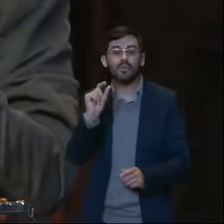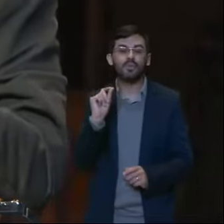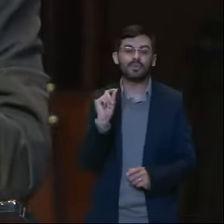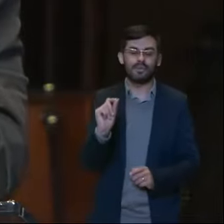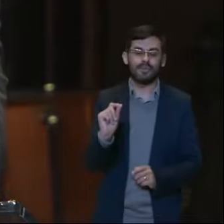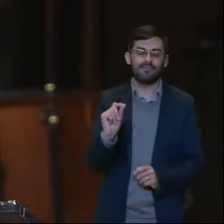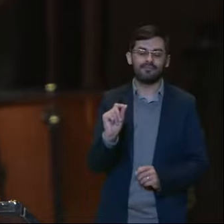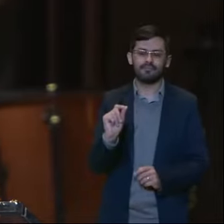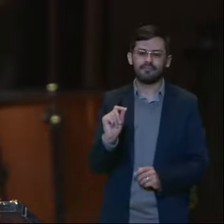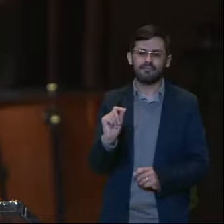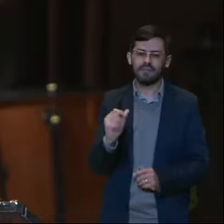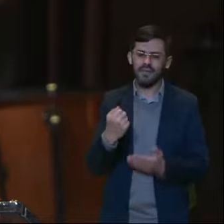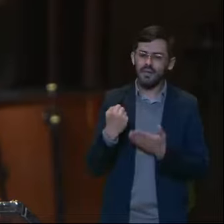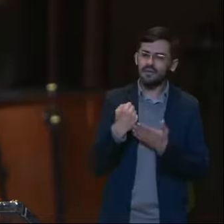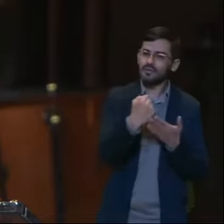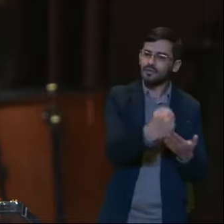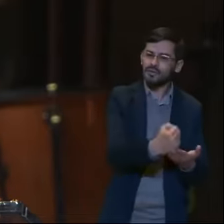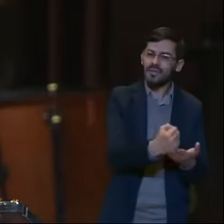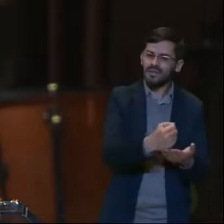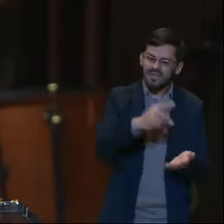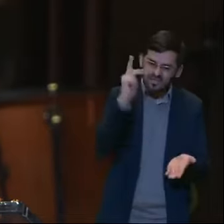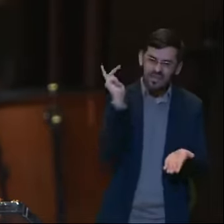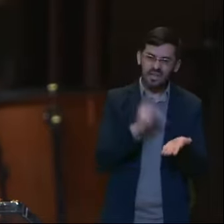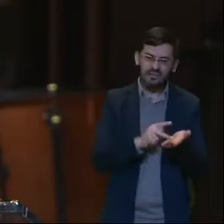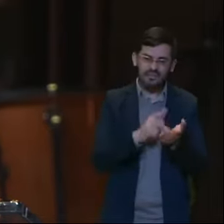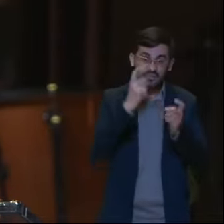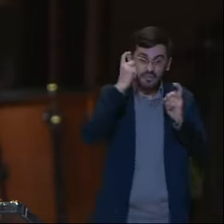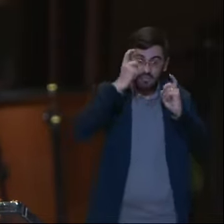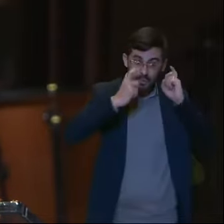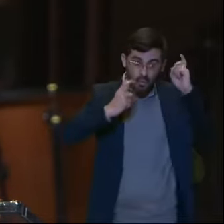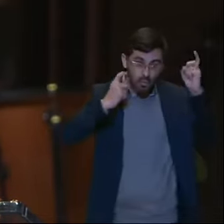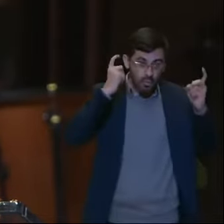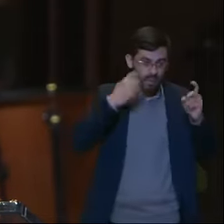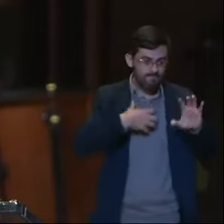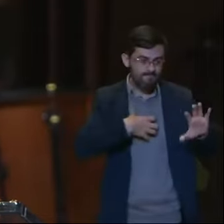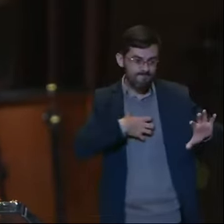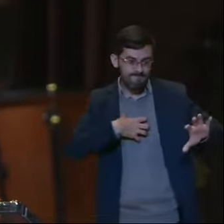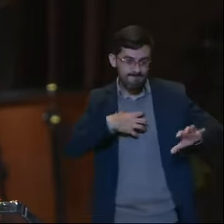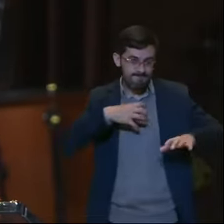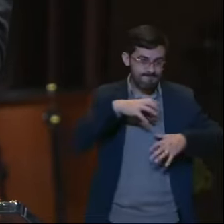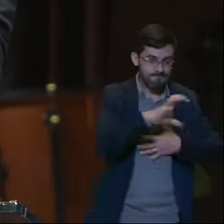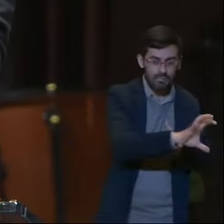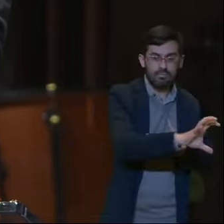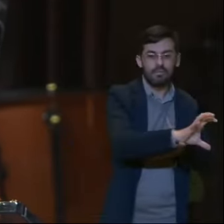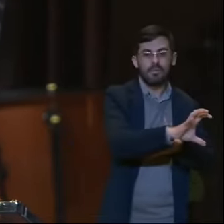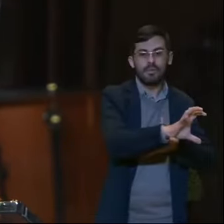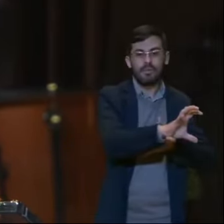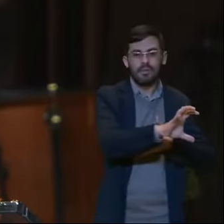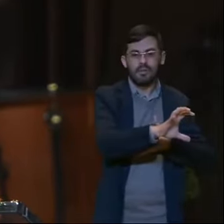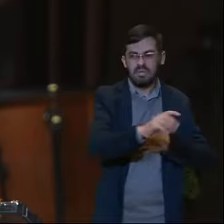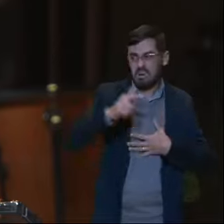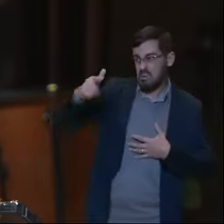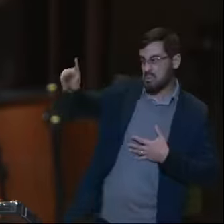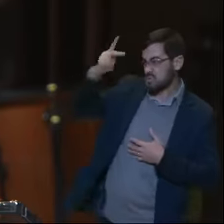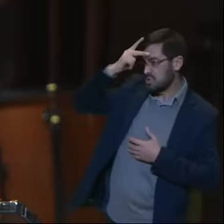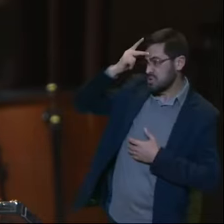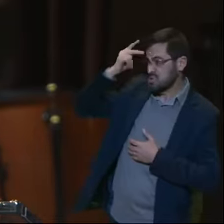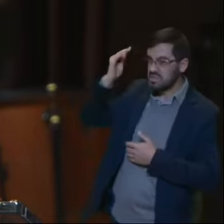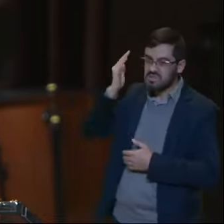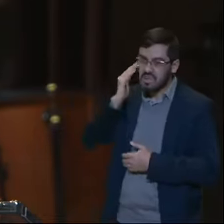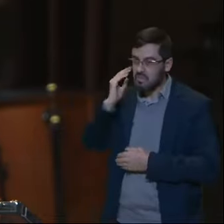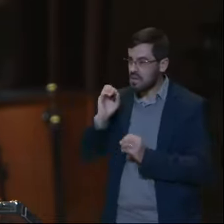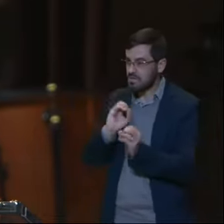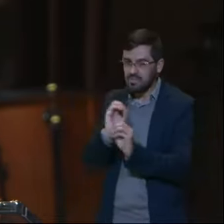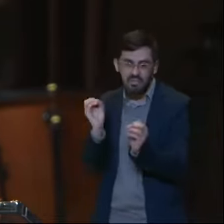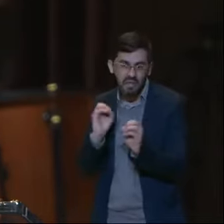quando você, de fato, você se importa com o seu próximo. Você vai de encontro a ele. E sem ninguém saber, sem fazer alarde,